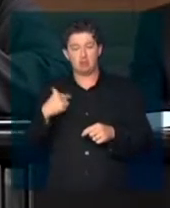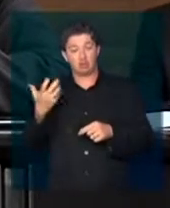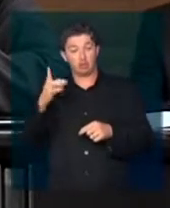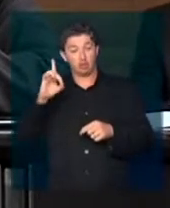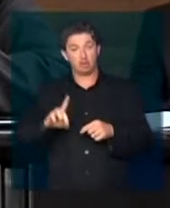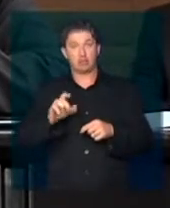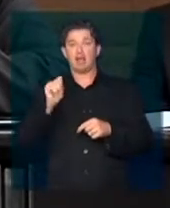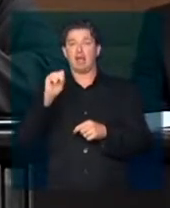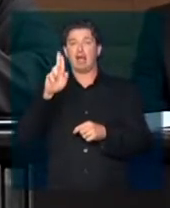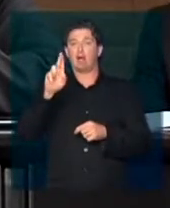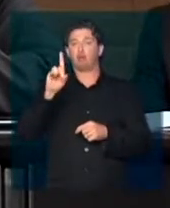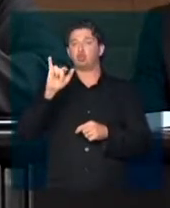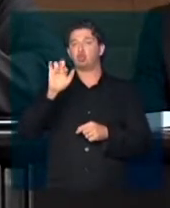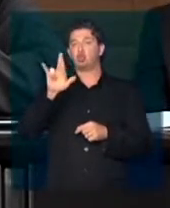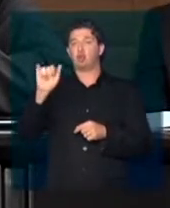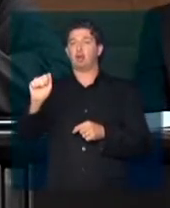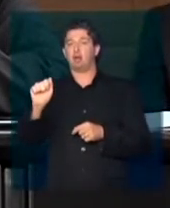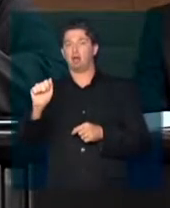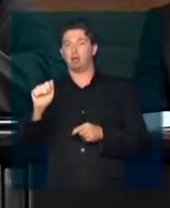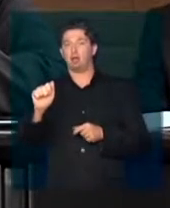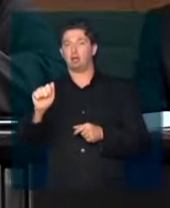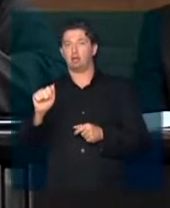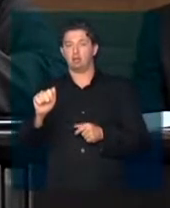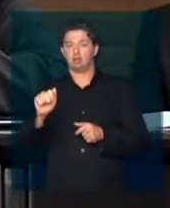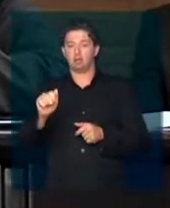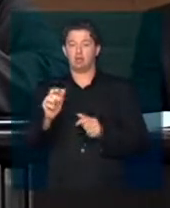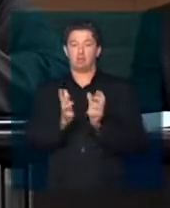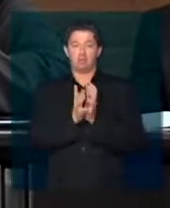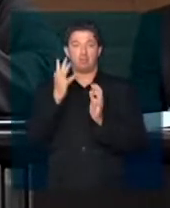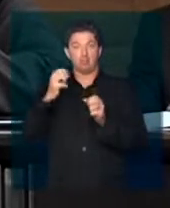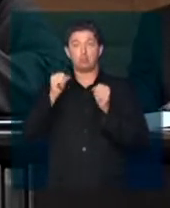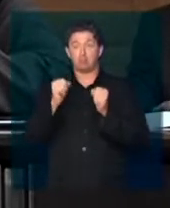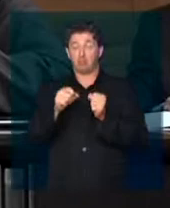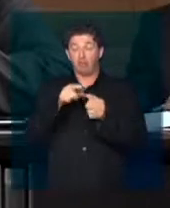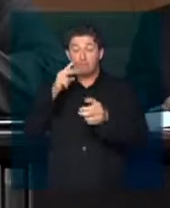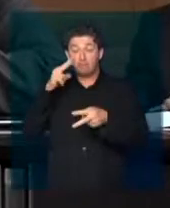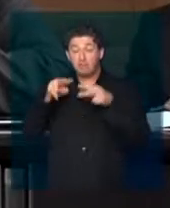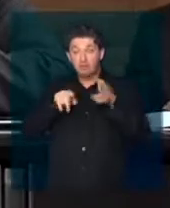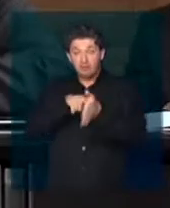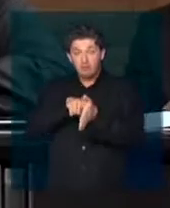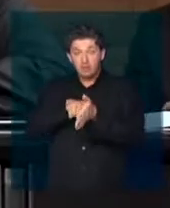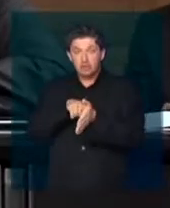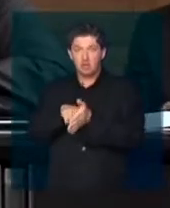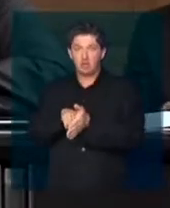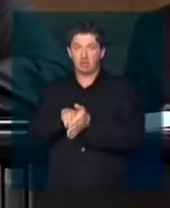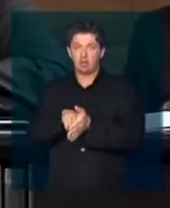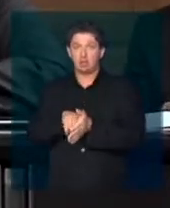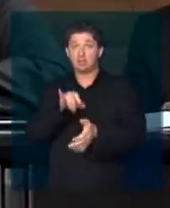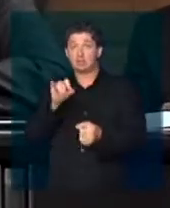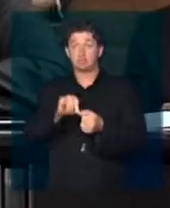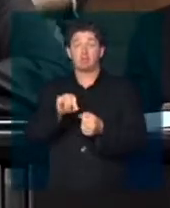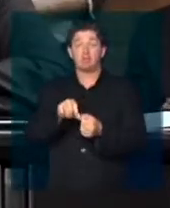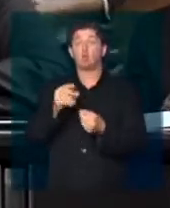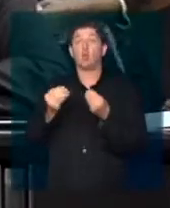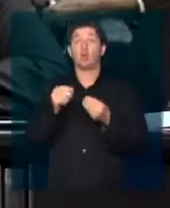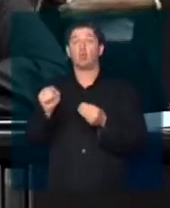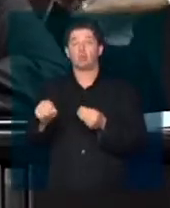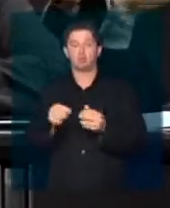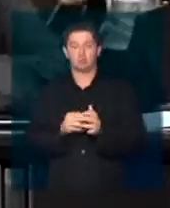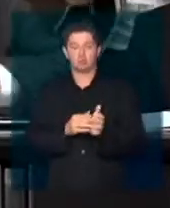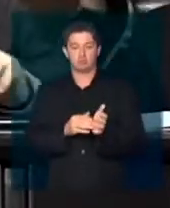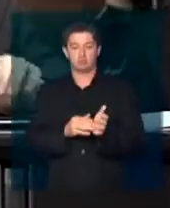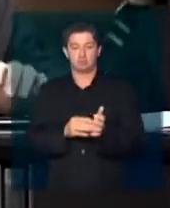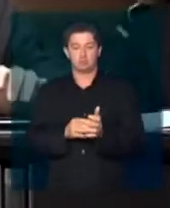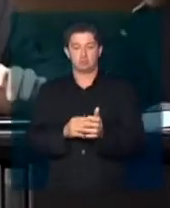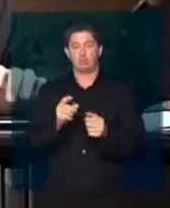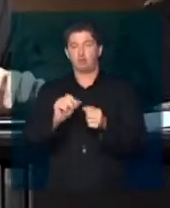de auditar, ter como os partidos poderem verificar e ver como se está sendo feito que não possa